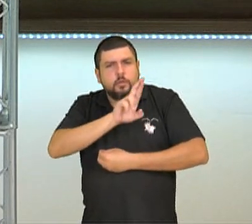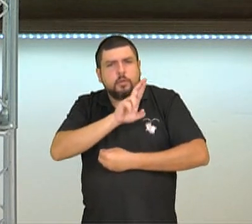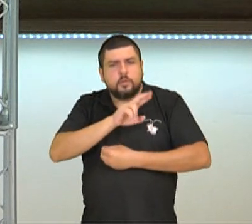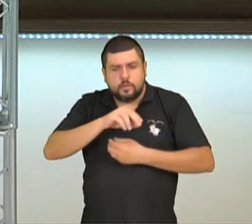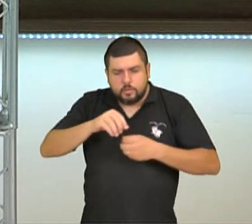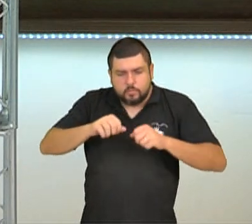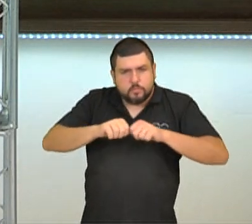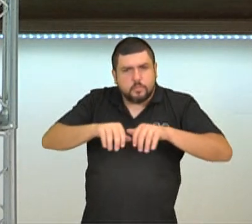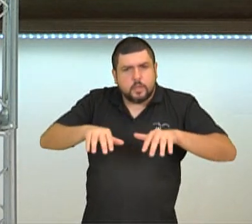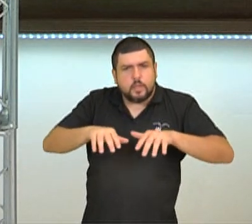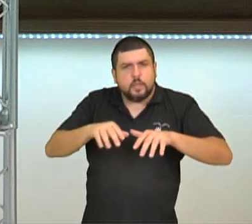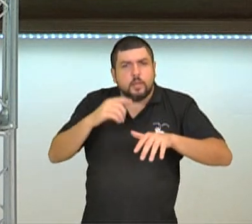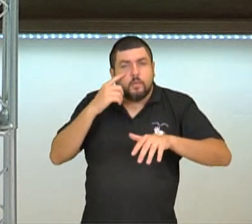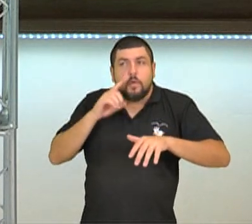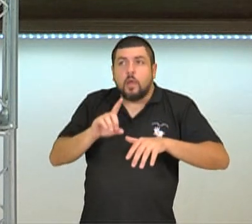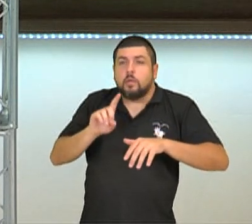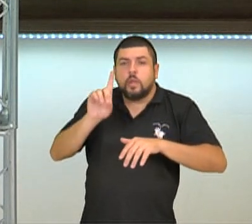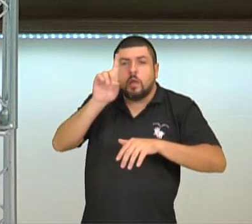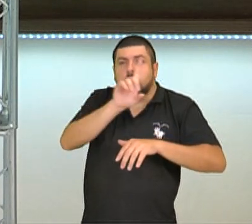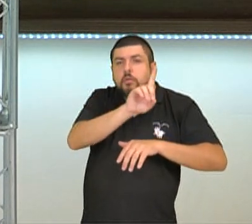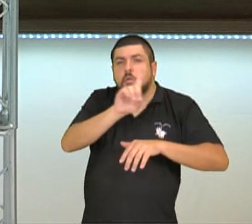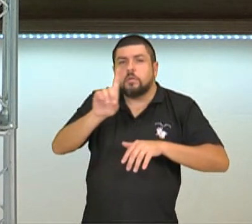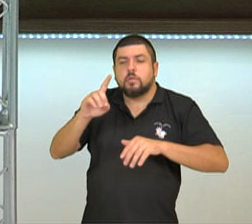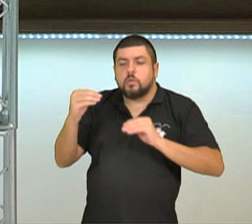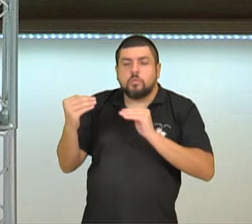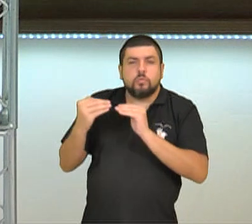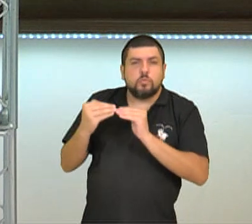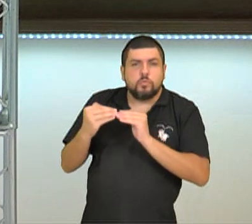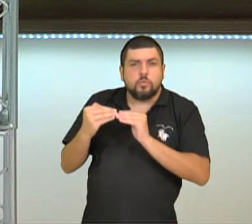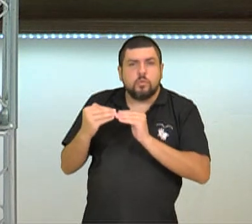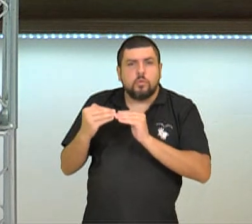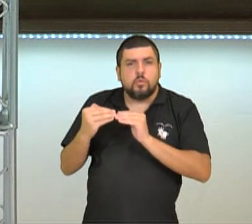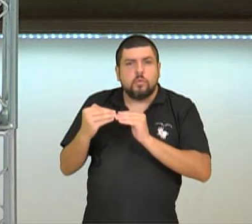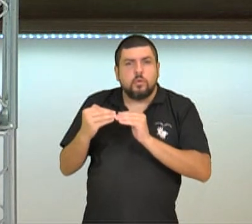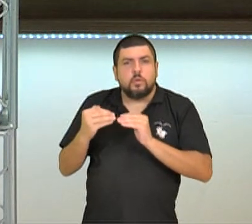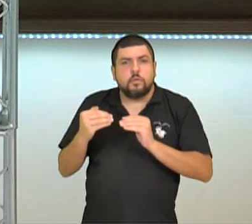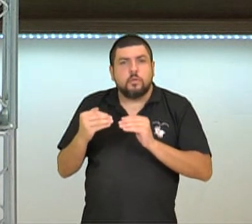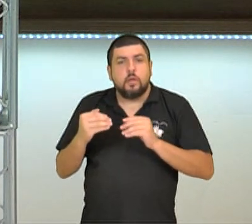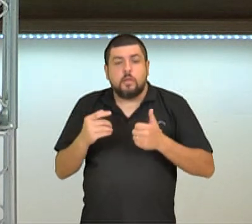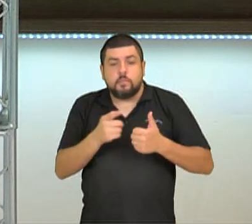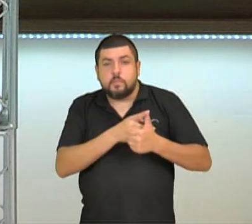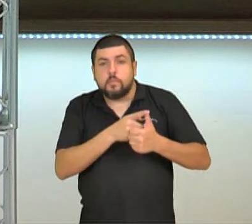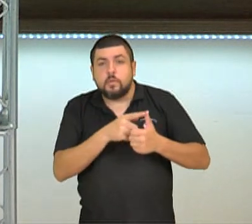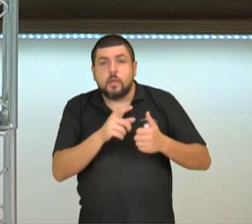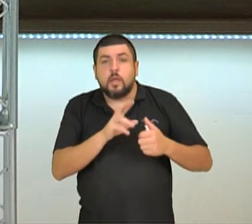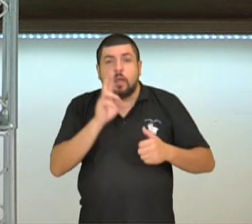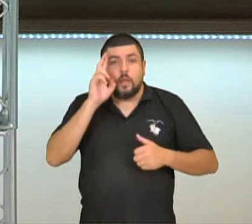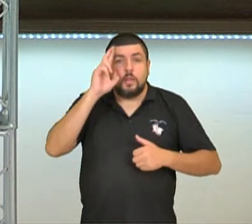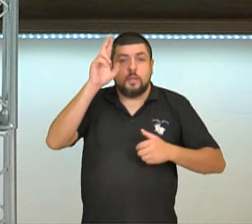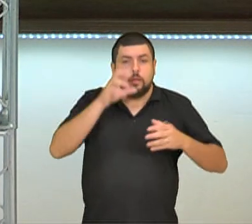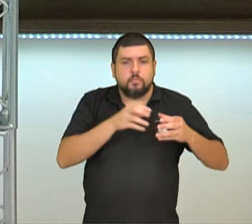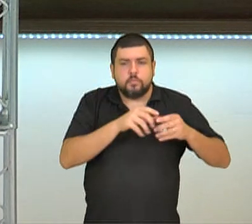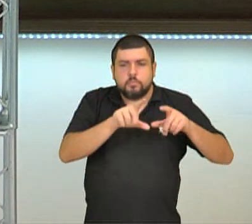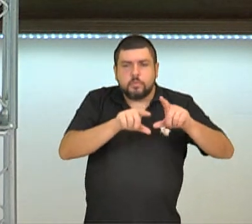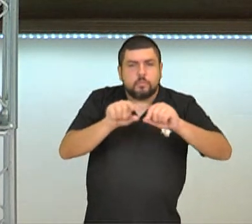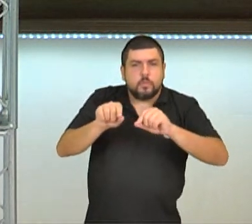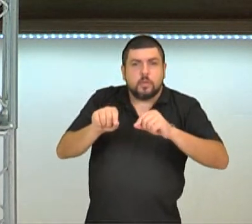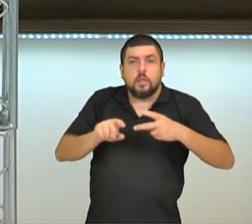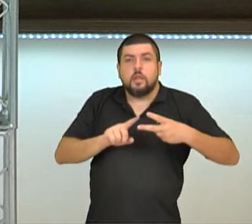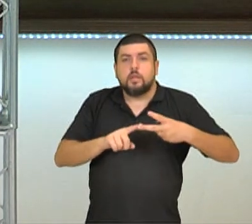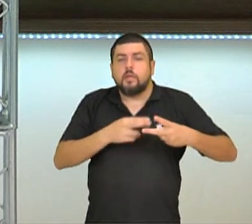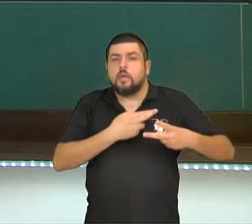também de uma particularidade, né? Escolhido por líderes locais. Isso é muito interessante porque